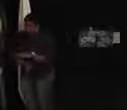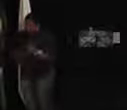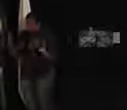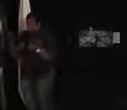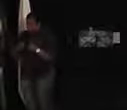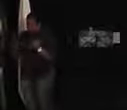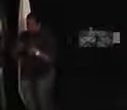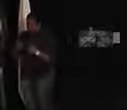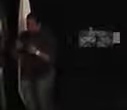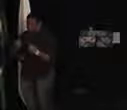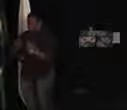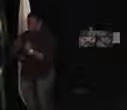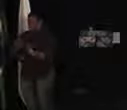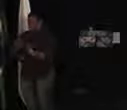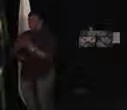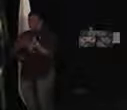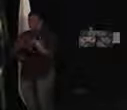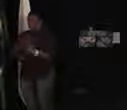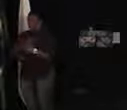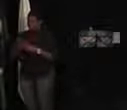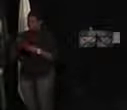Qualquer situação